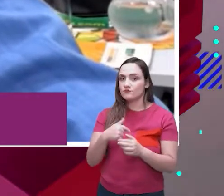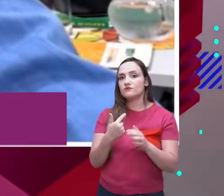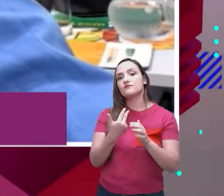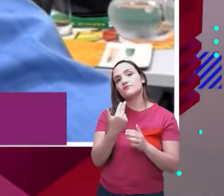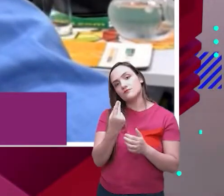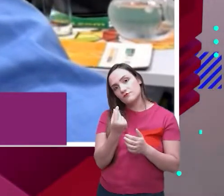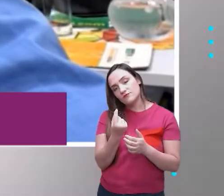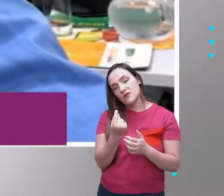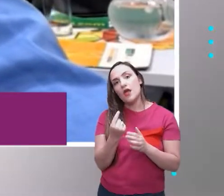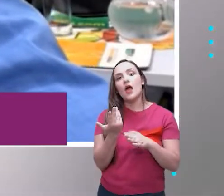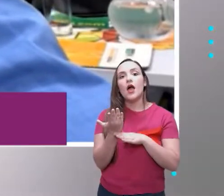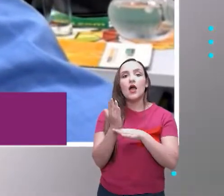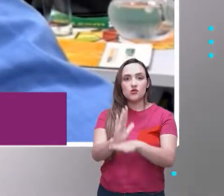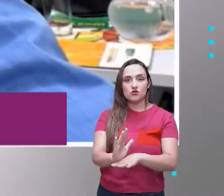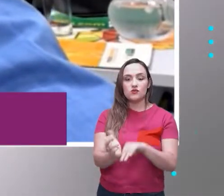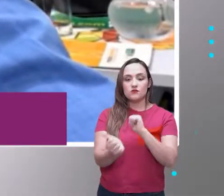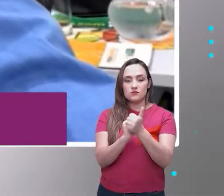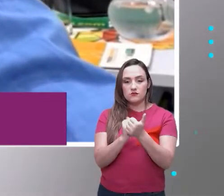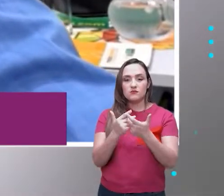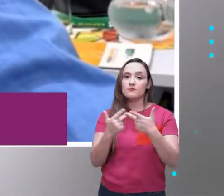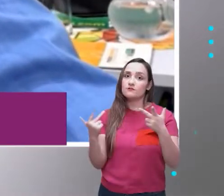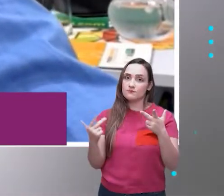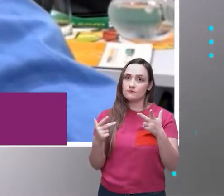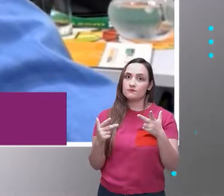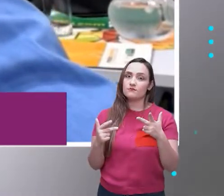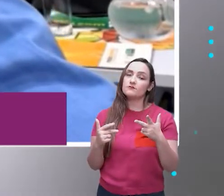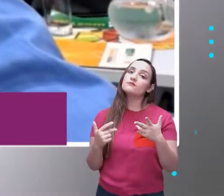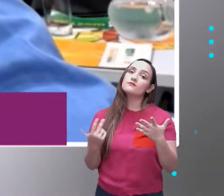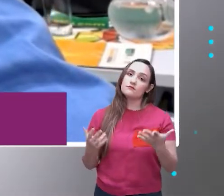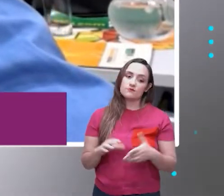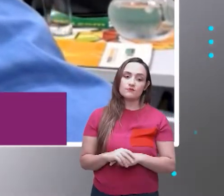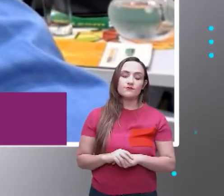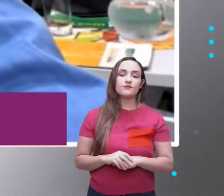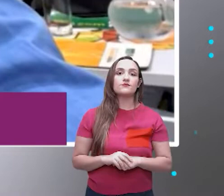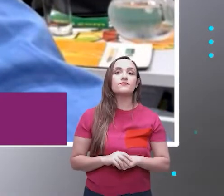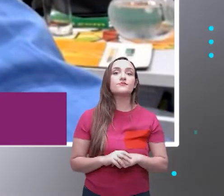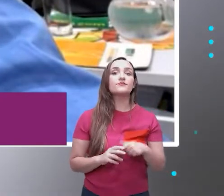auxilia efetivamente o atleta. E vamos só